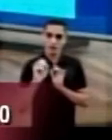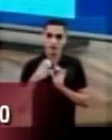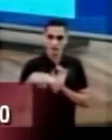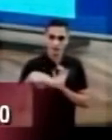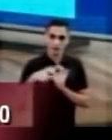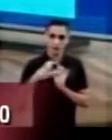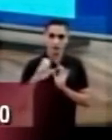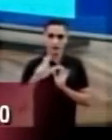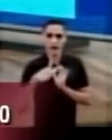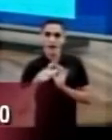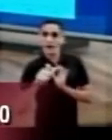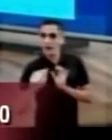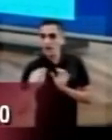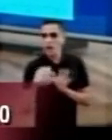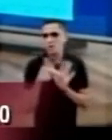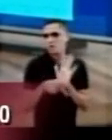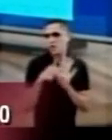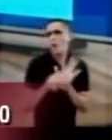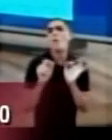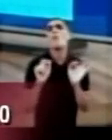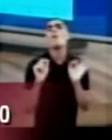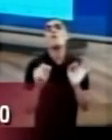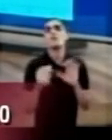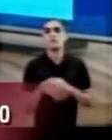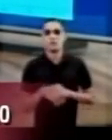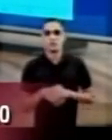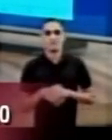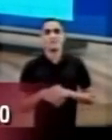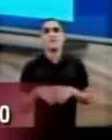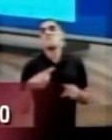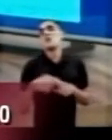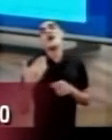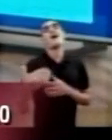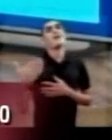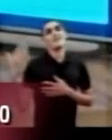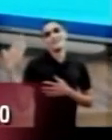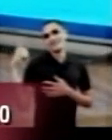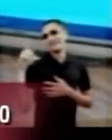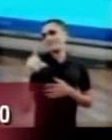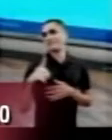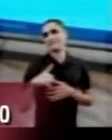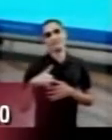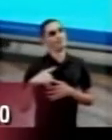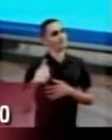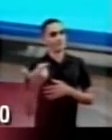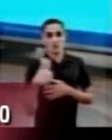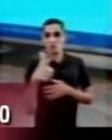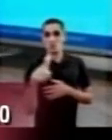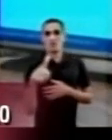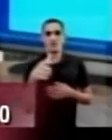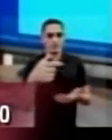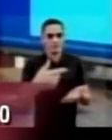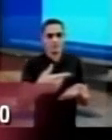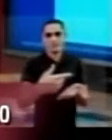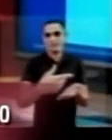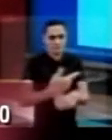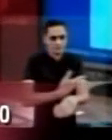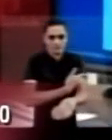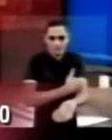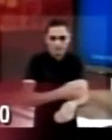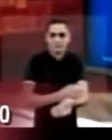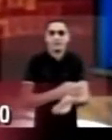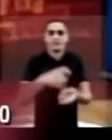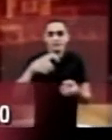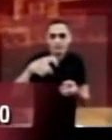projeto que nós não tínhamos testes, nem do Estado, nem do Ministério, para